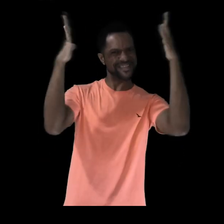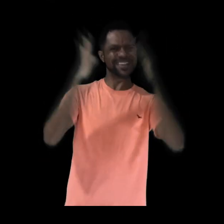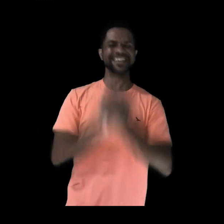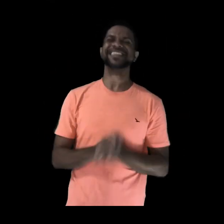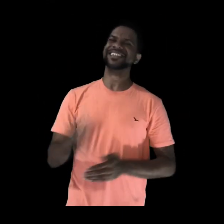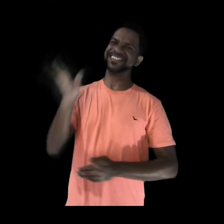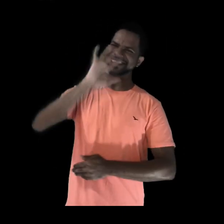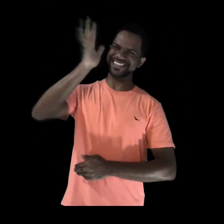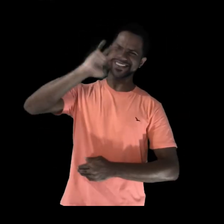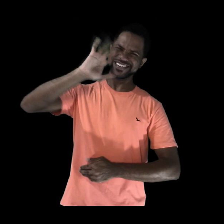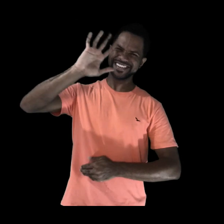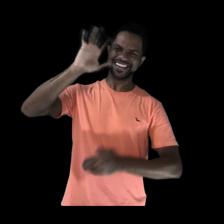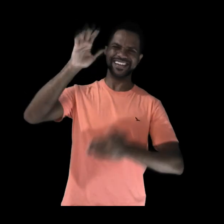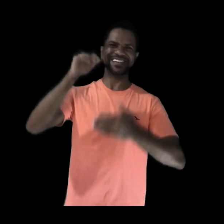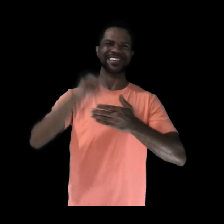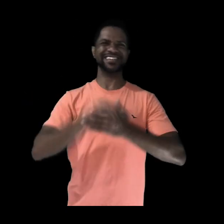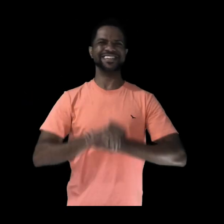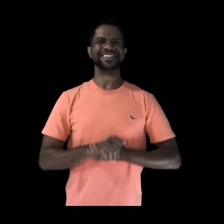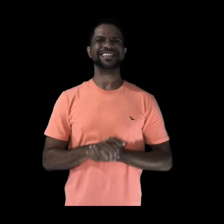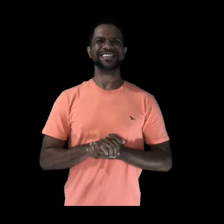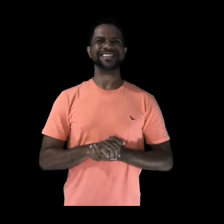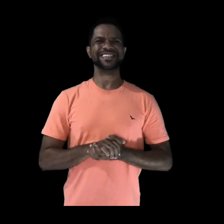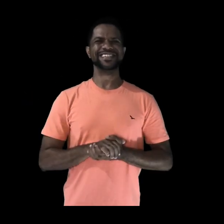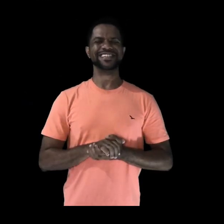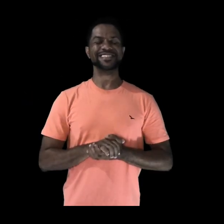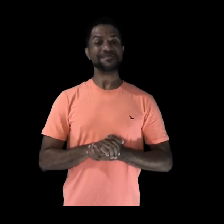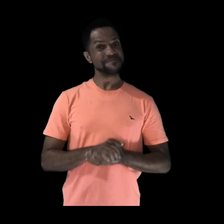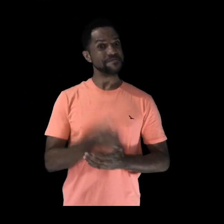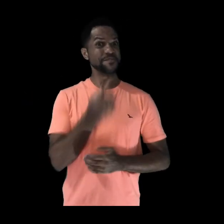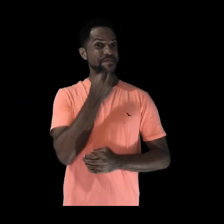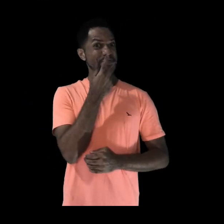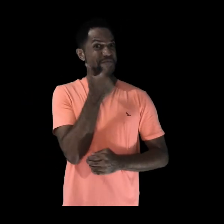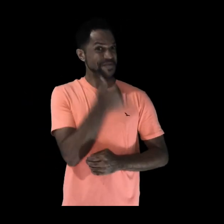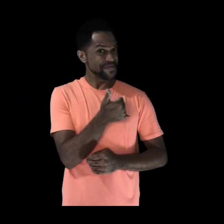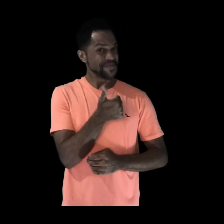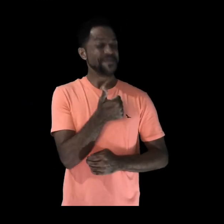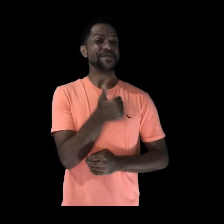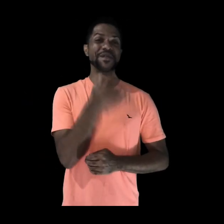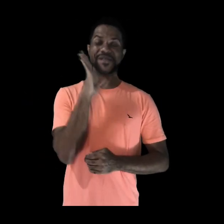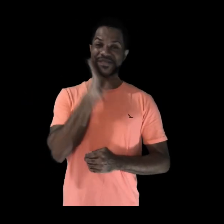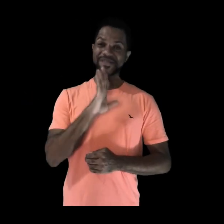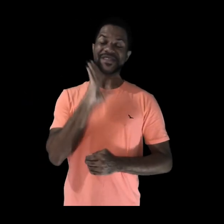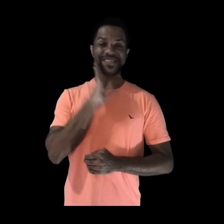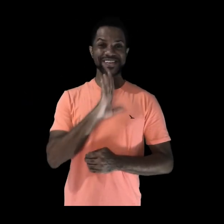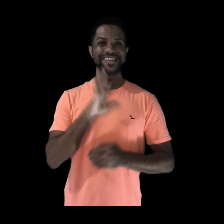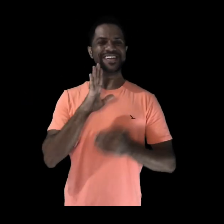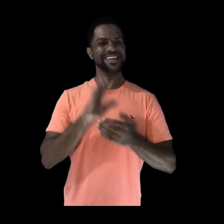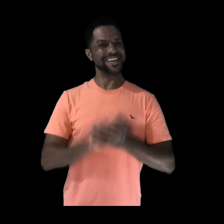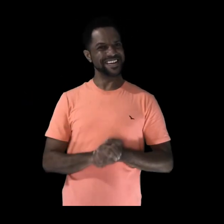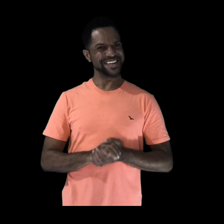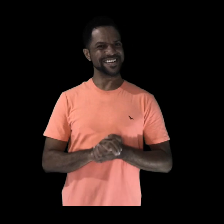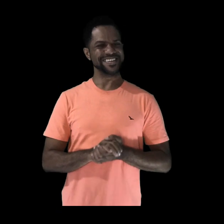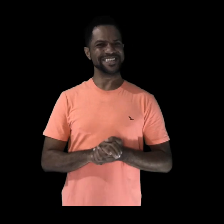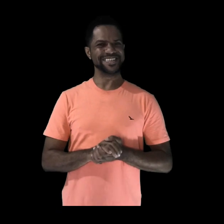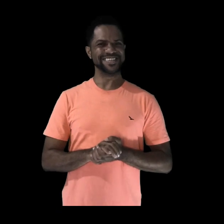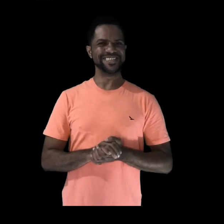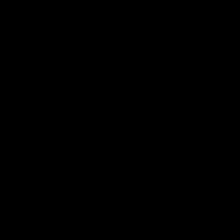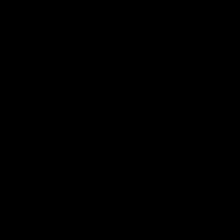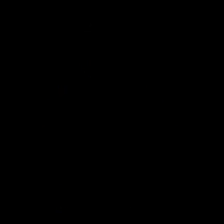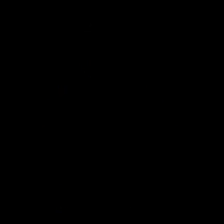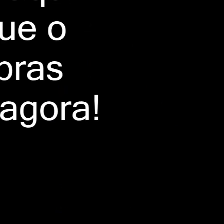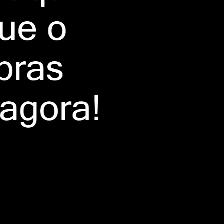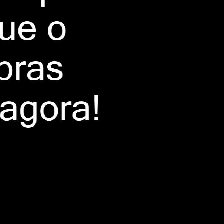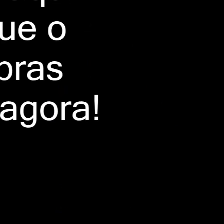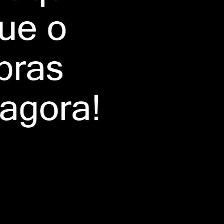trabalho. Parabéns. Tchau. Tchau, tchau. Muito bom, né, gente? Muito bom, né? Muito bom,